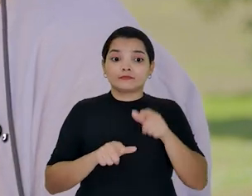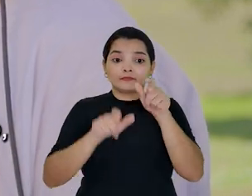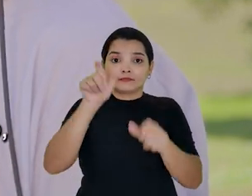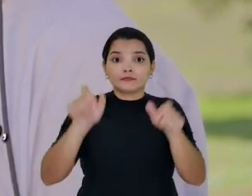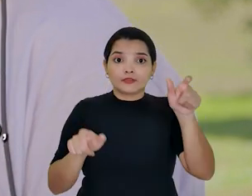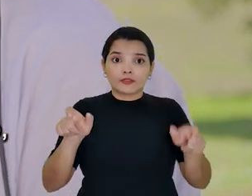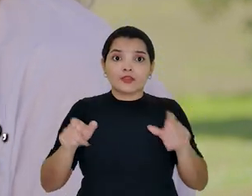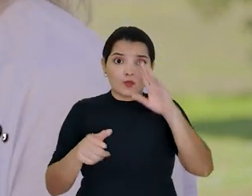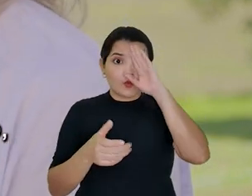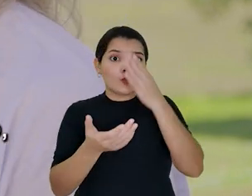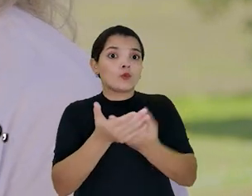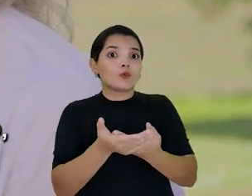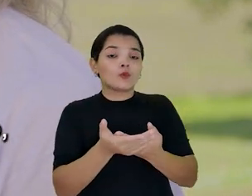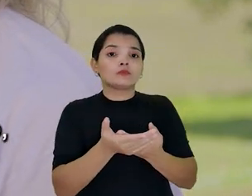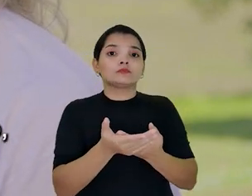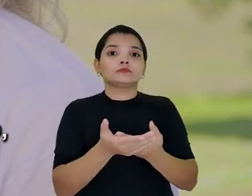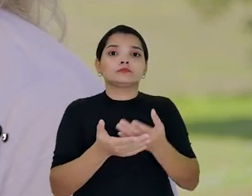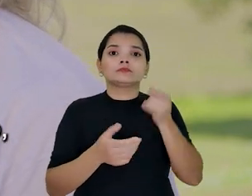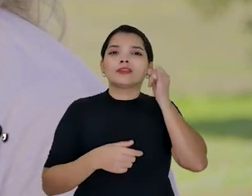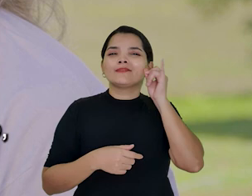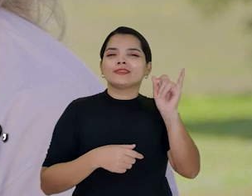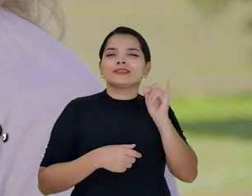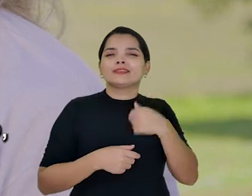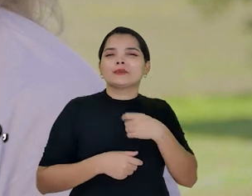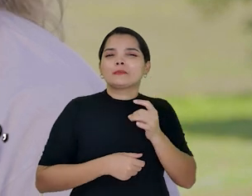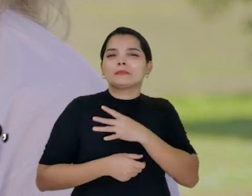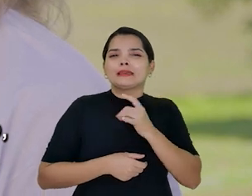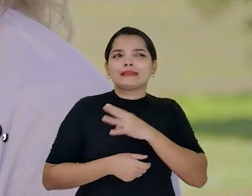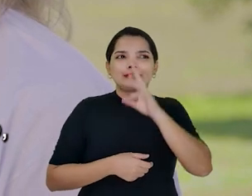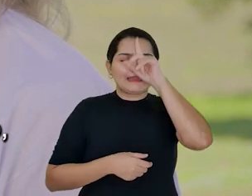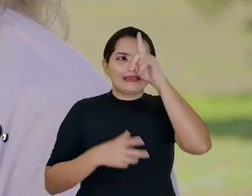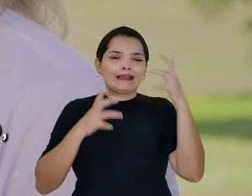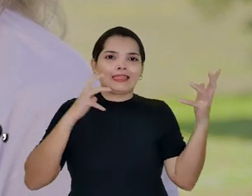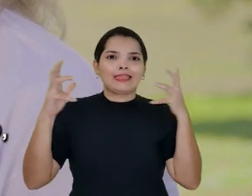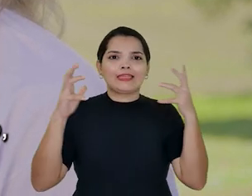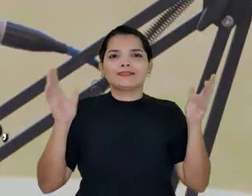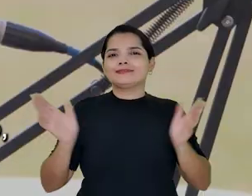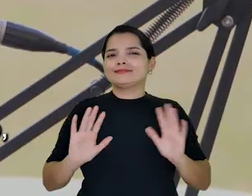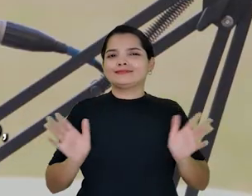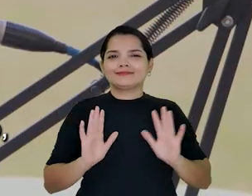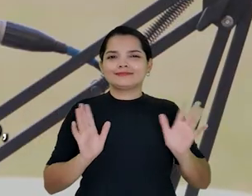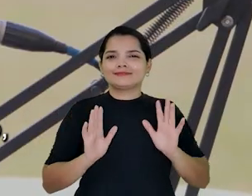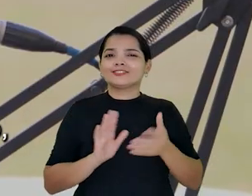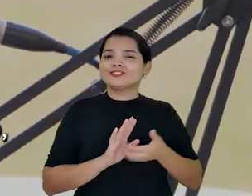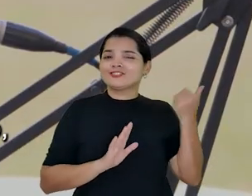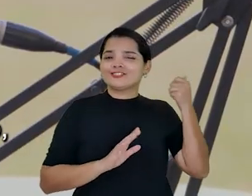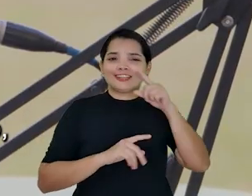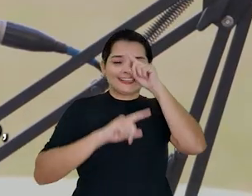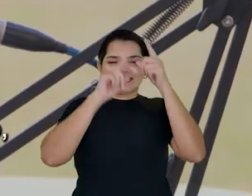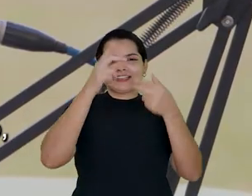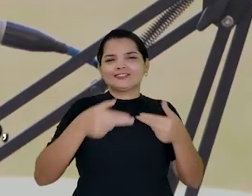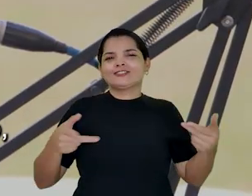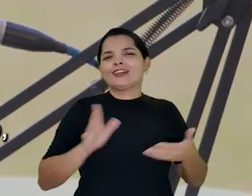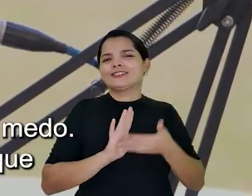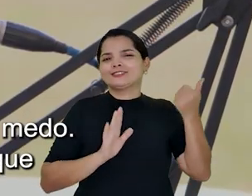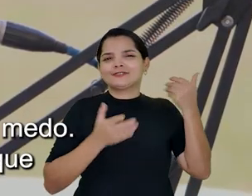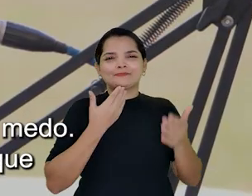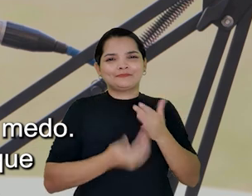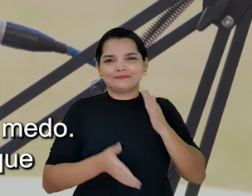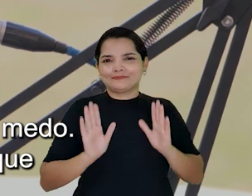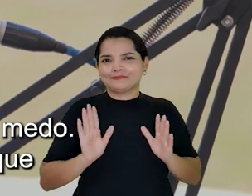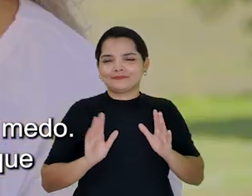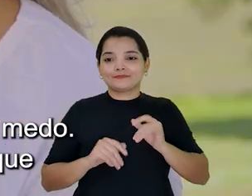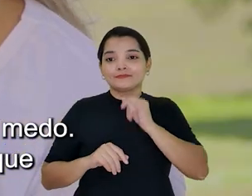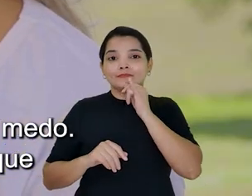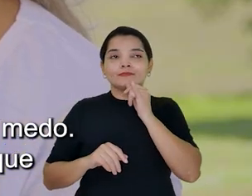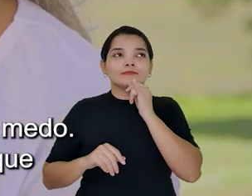o medo de errar não te deixa ser criativo sim não te deixa nov sonha até um teto É eu só